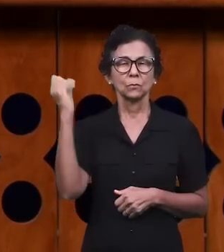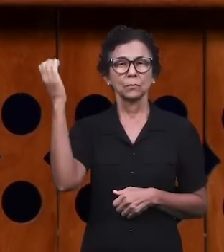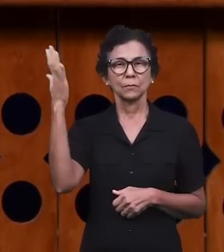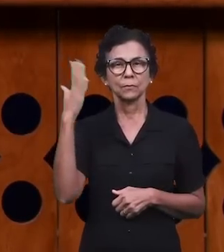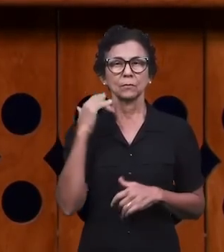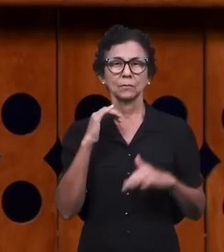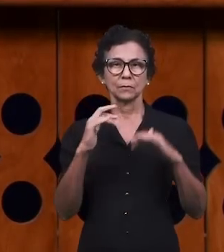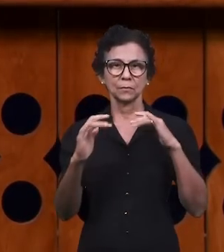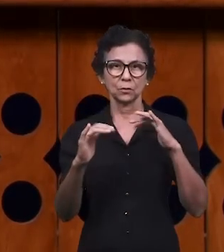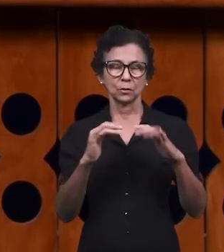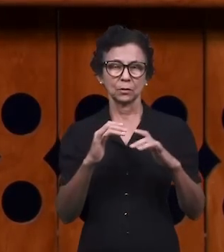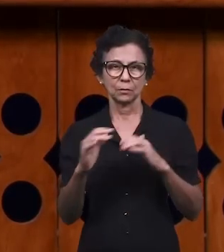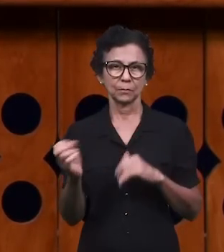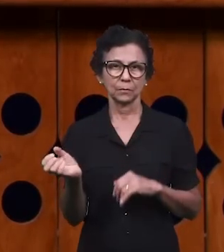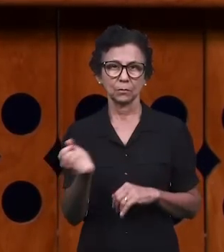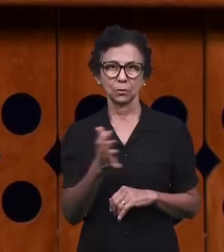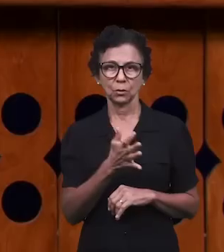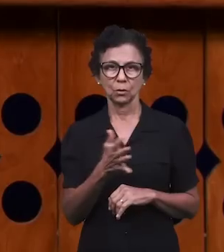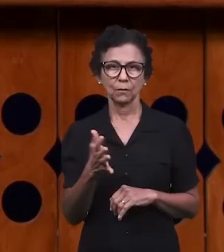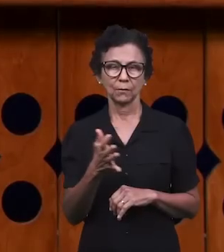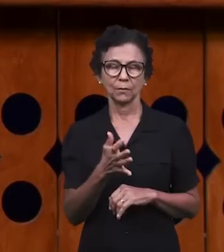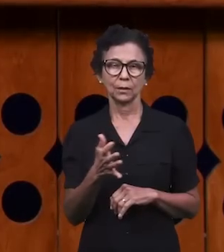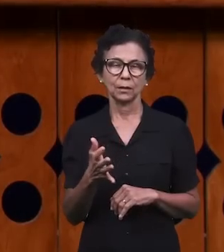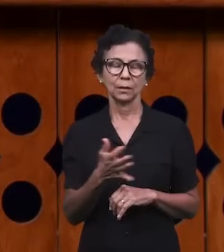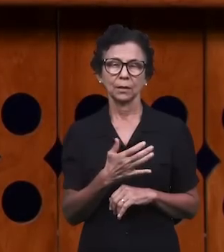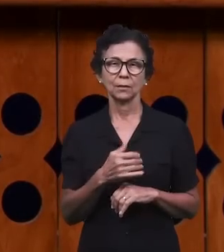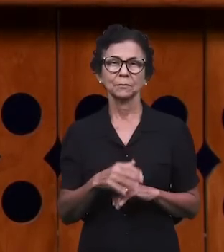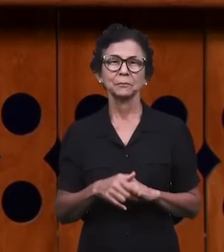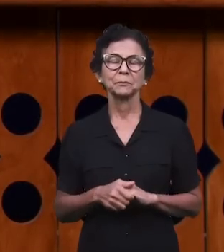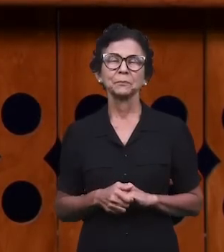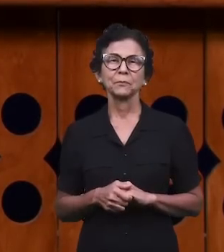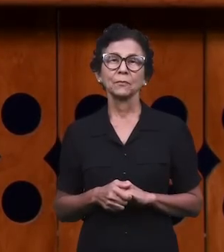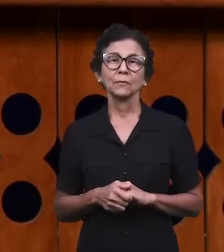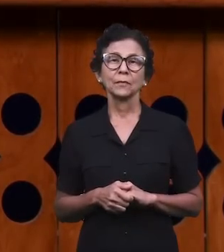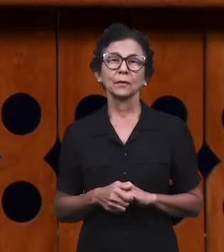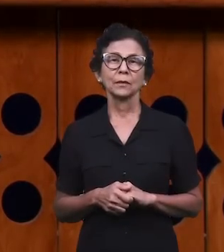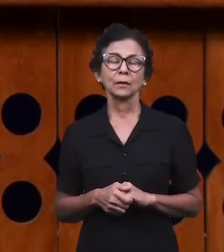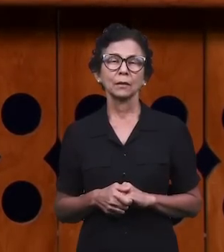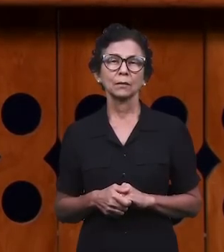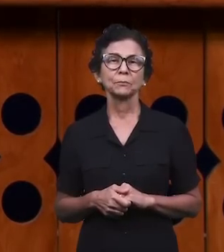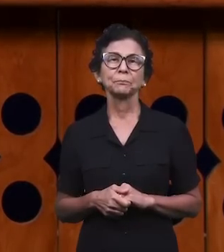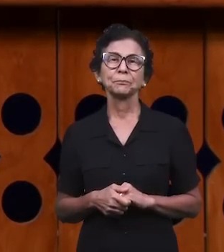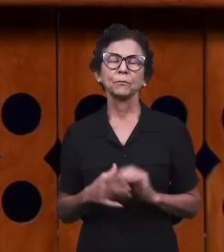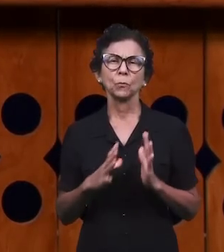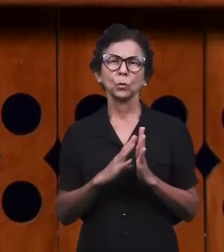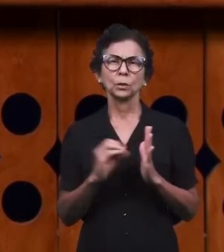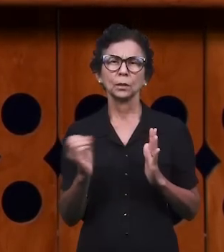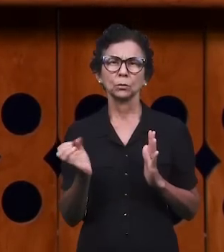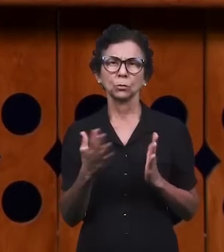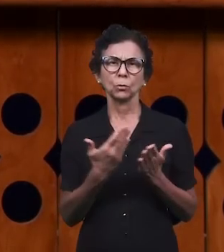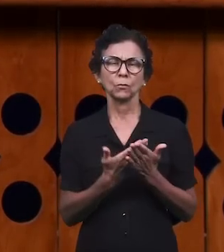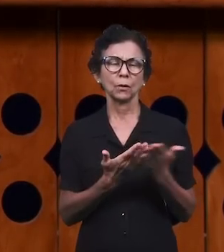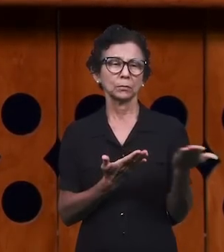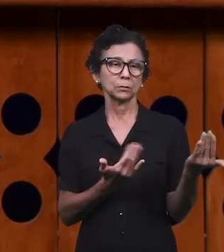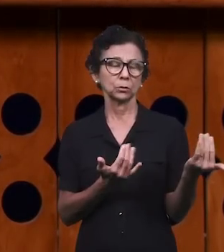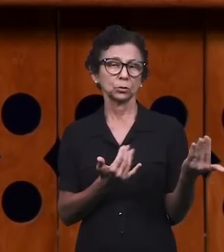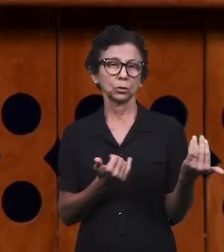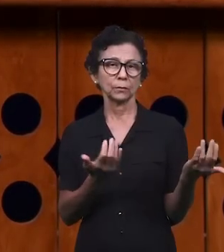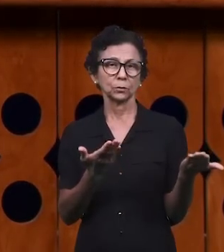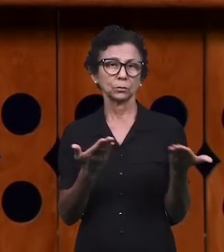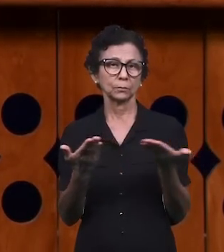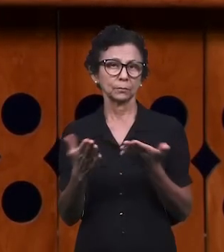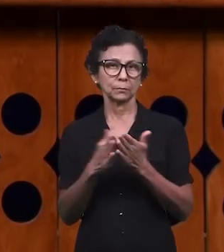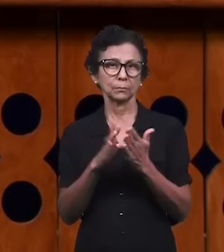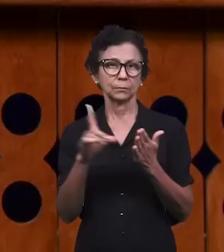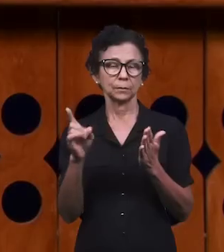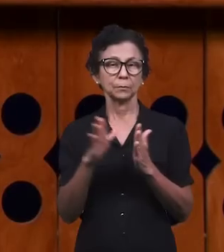nos dado agora, esse caderno de orientações a respeito da aula dos jovens, eu queria convidar você, jovem, para